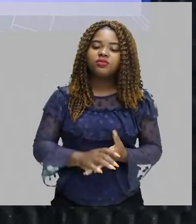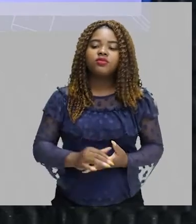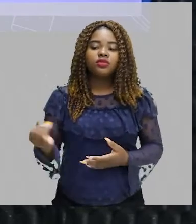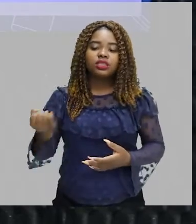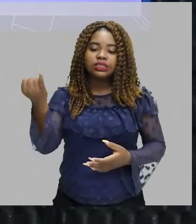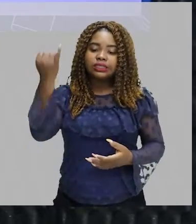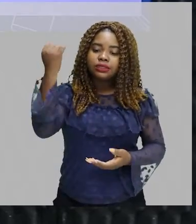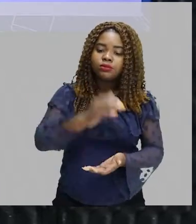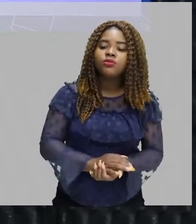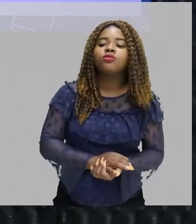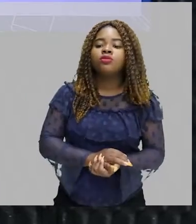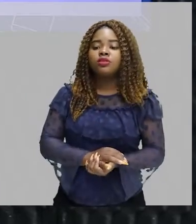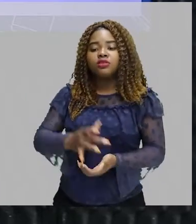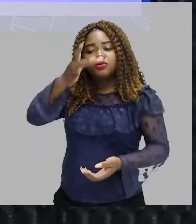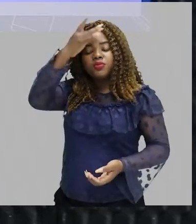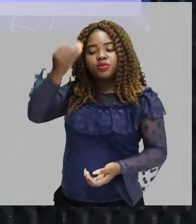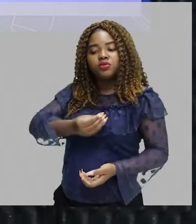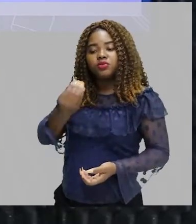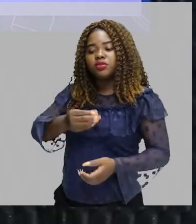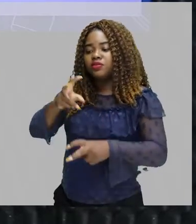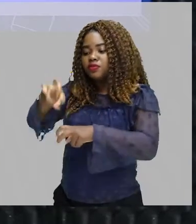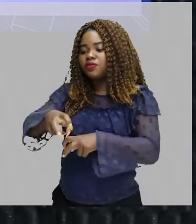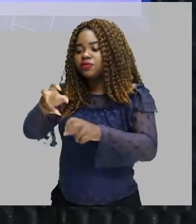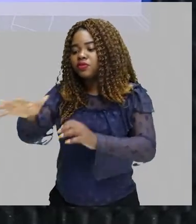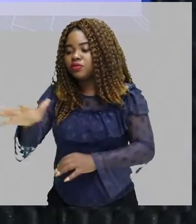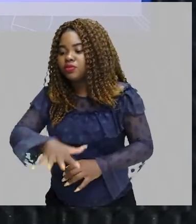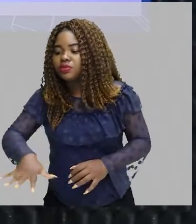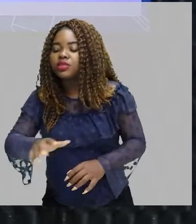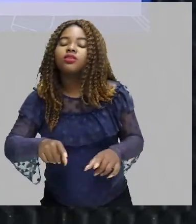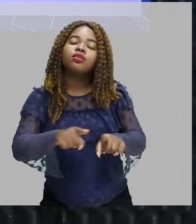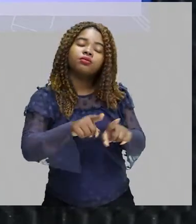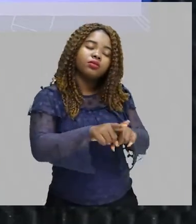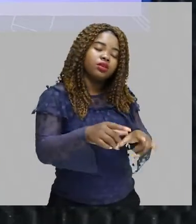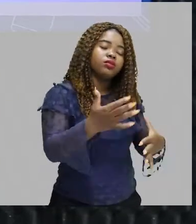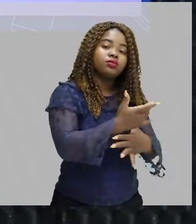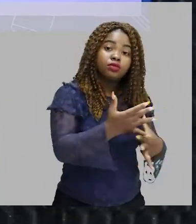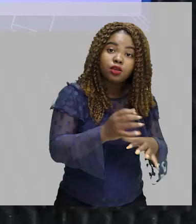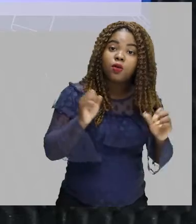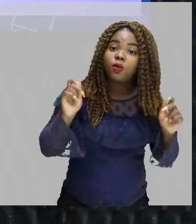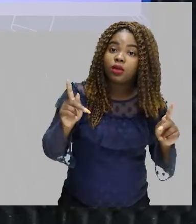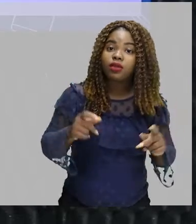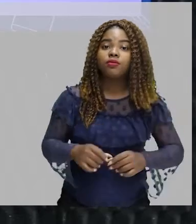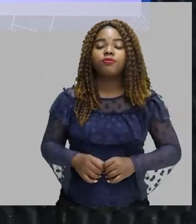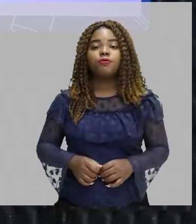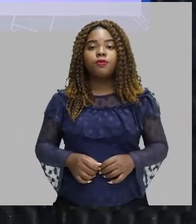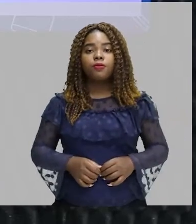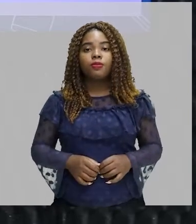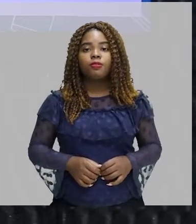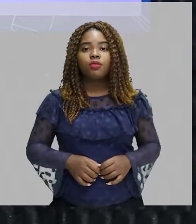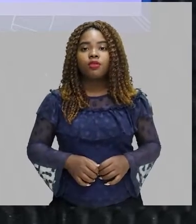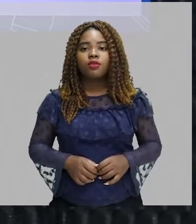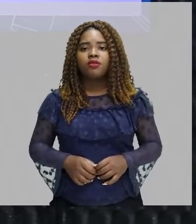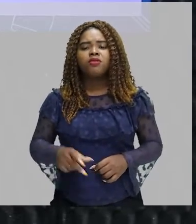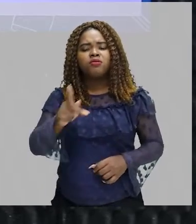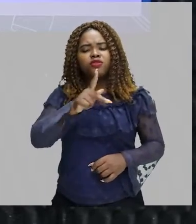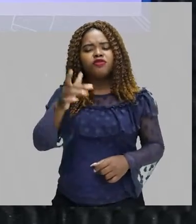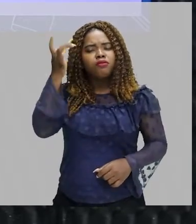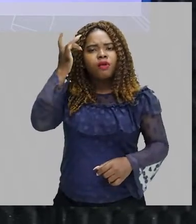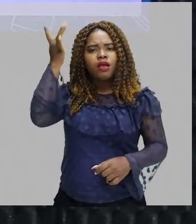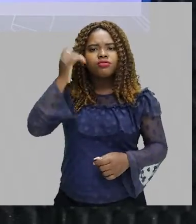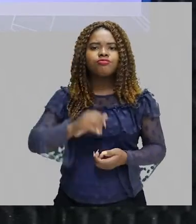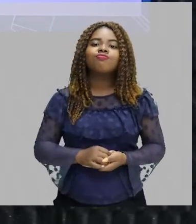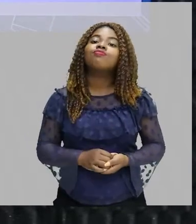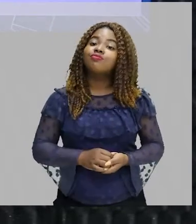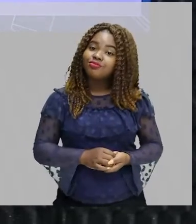também para o espaço urbano, para uma melhor harmonia de ambos. Belezinha? Marcos, tudo facinho.